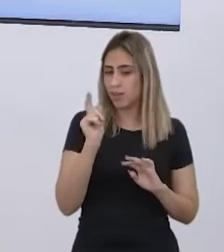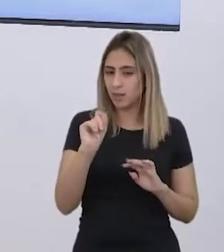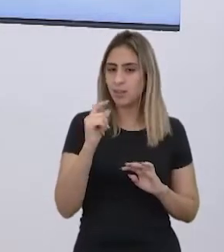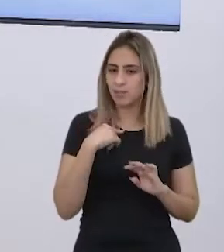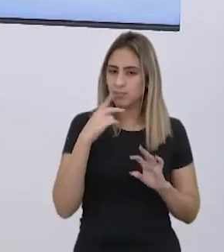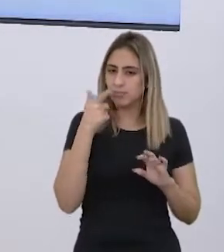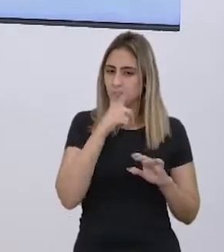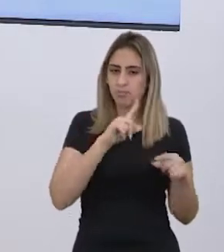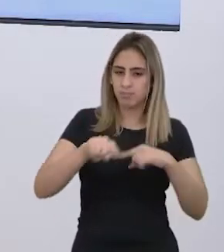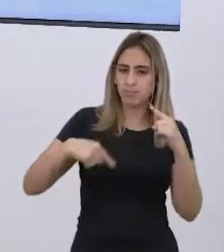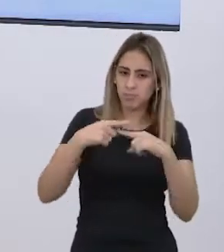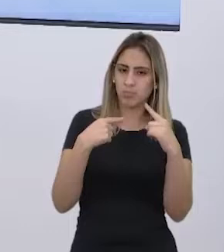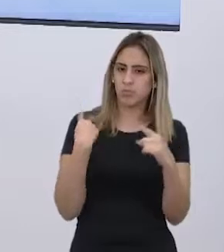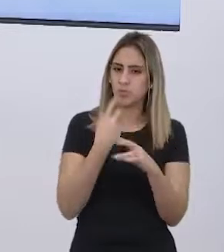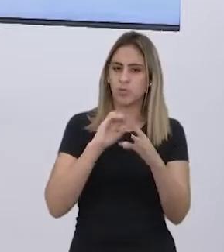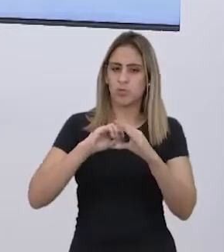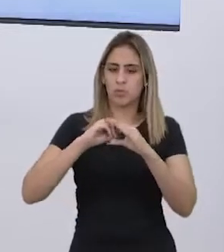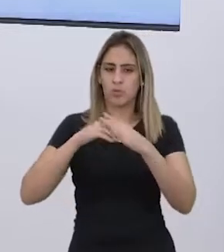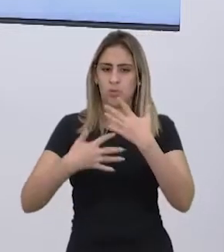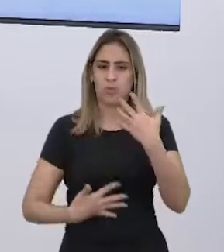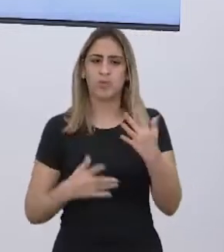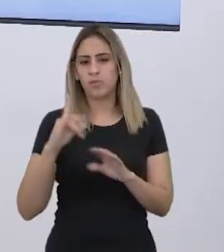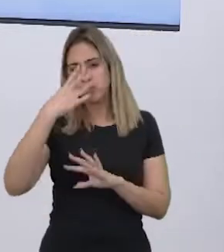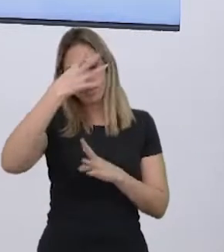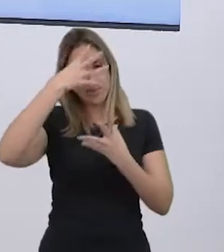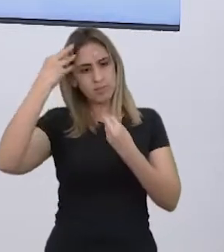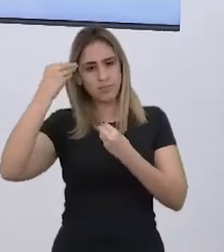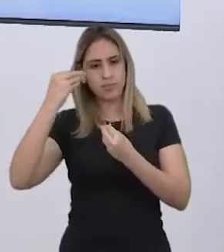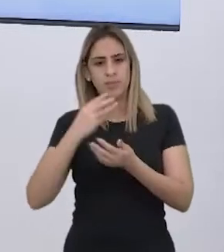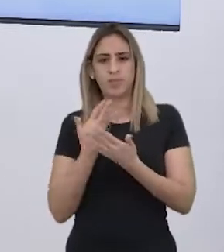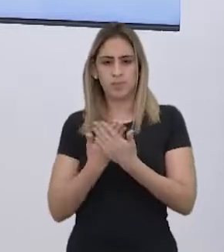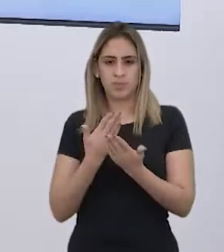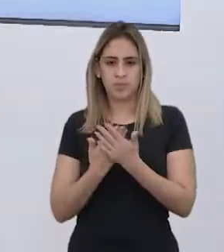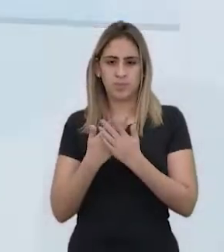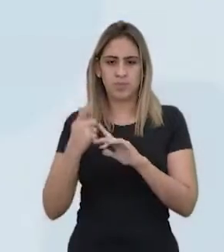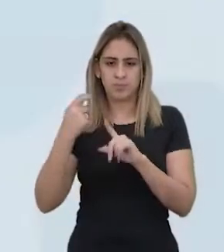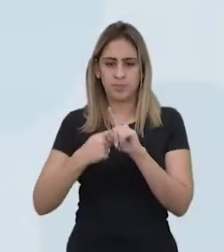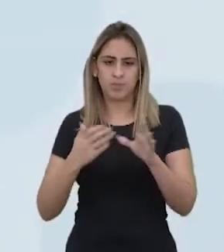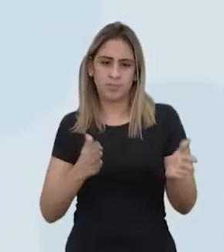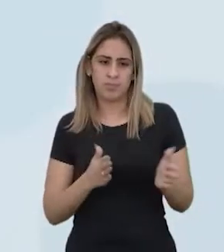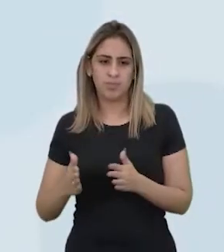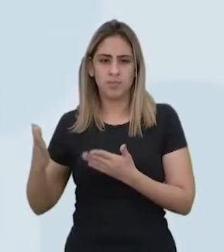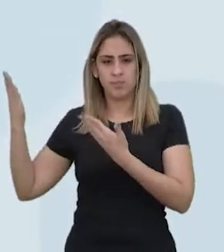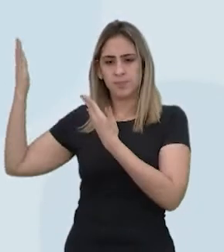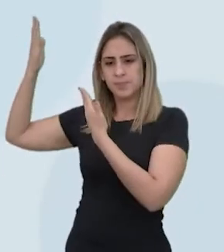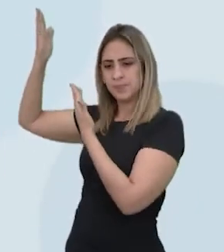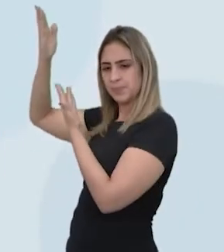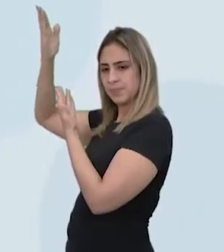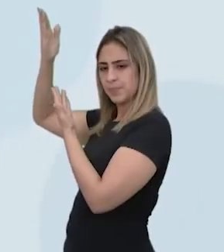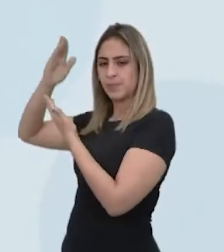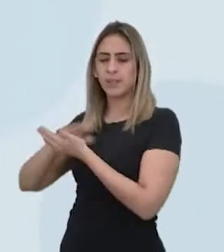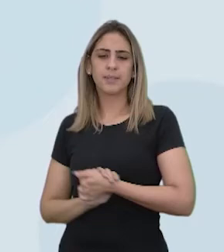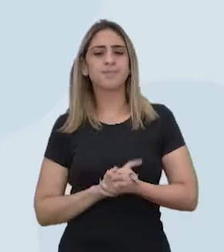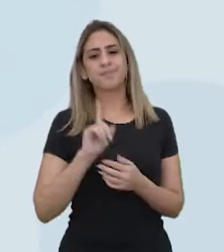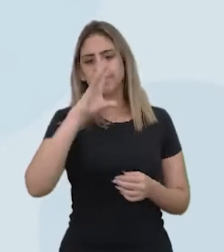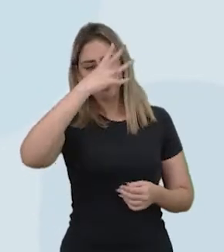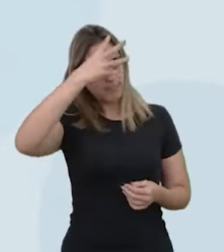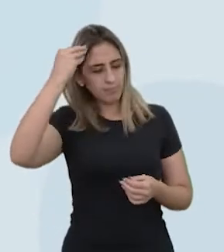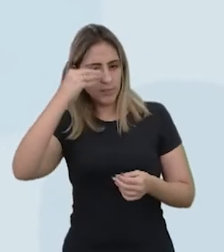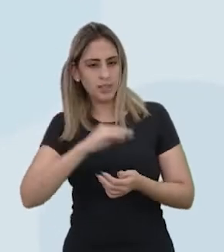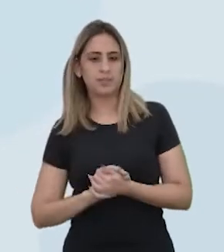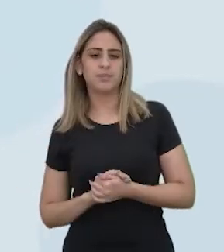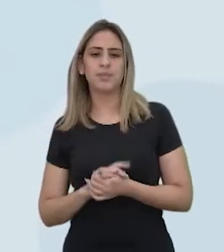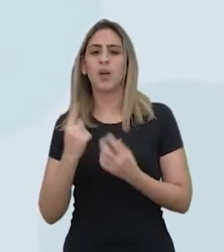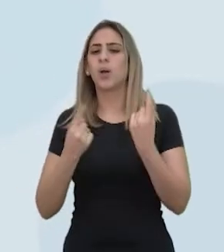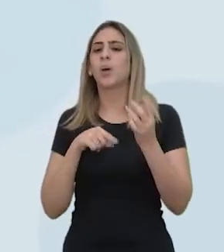conseguiu atingir o nosso conteúdo, tá? Não esqueçam do nosso estudo do meio. Deixei aqui para vocês não esquecerem qual